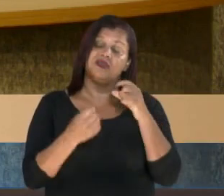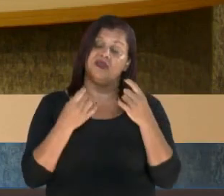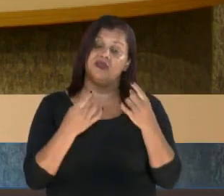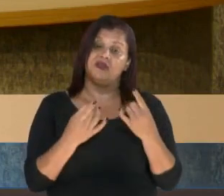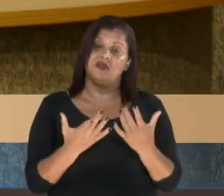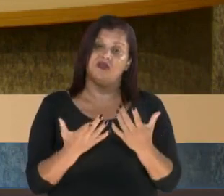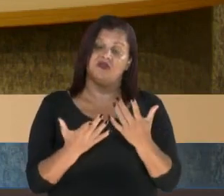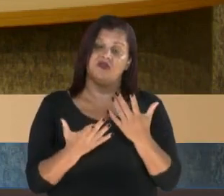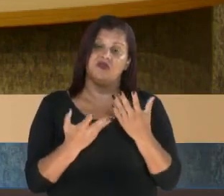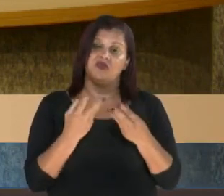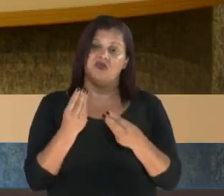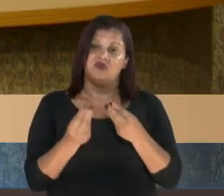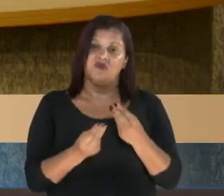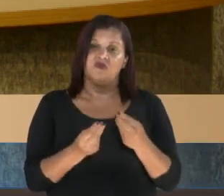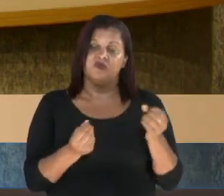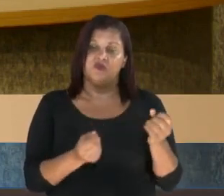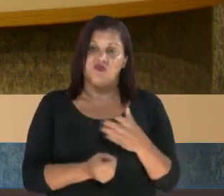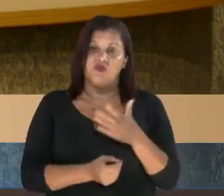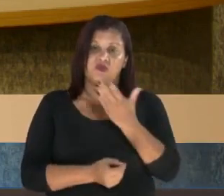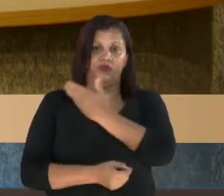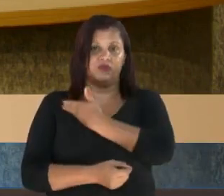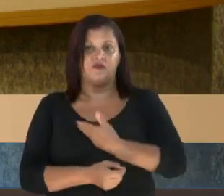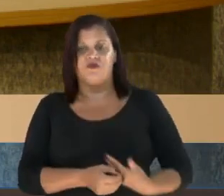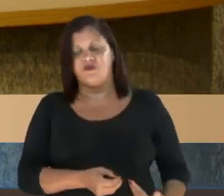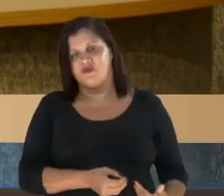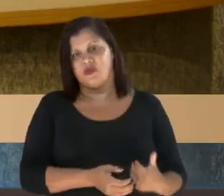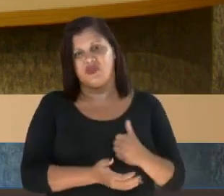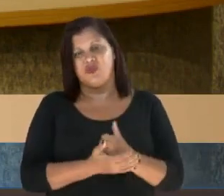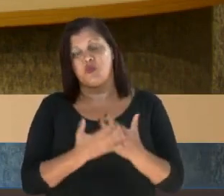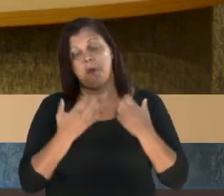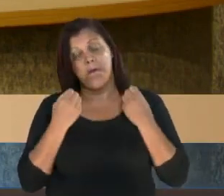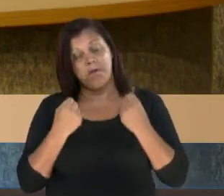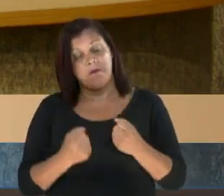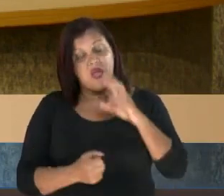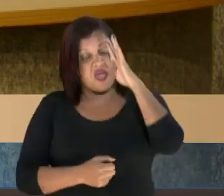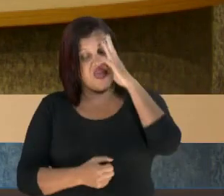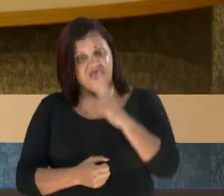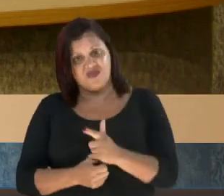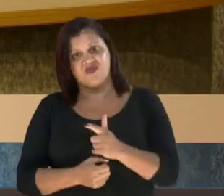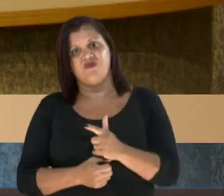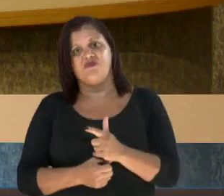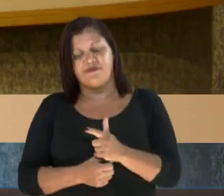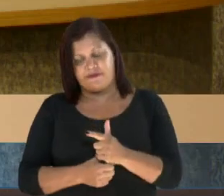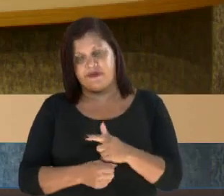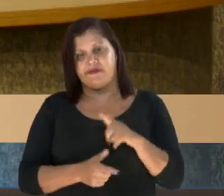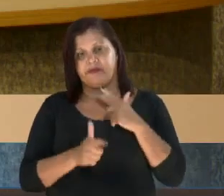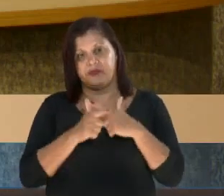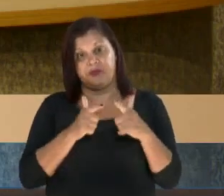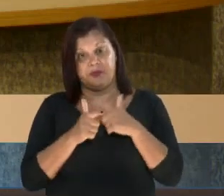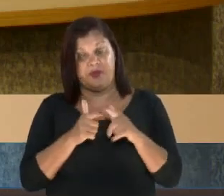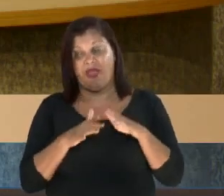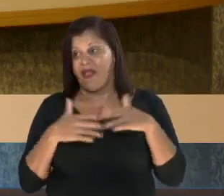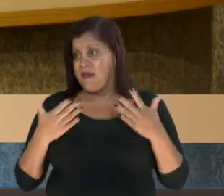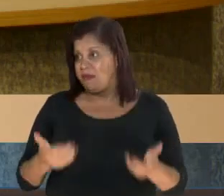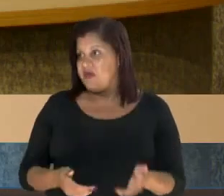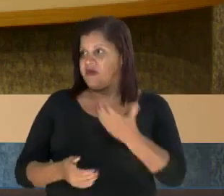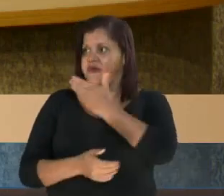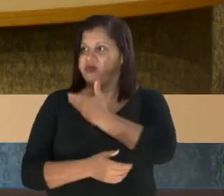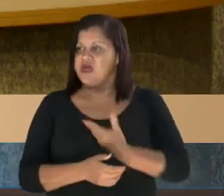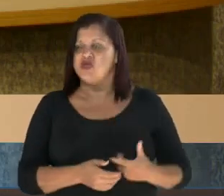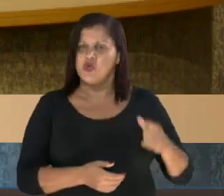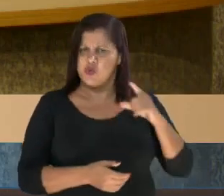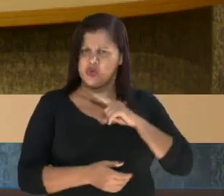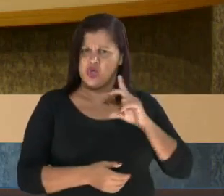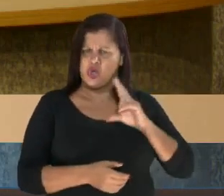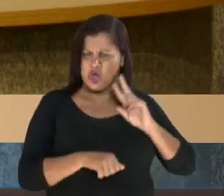sobre a o novo governo um peso para resolver essa problemática nós ainda bem que a Governadora tem